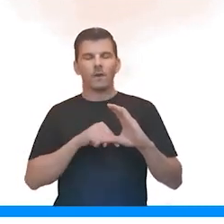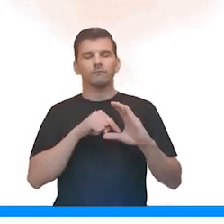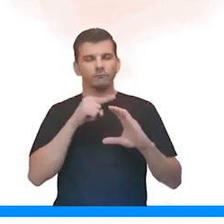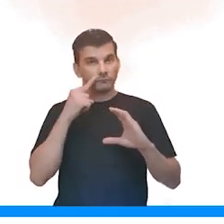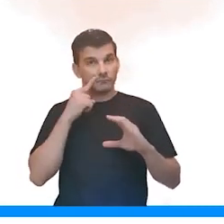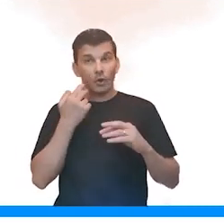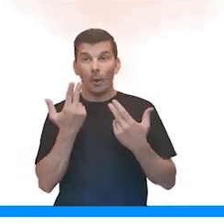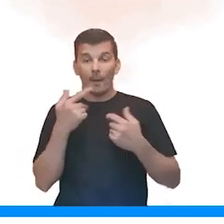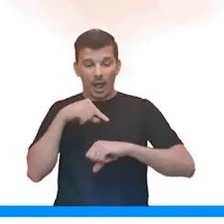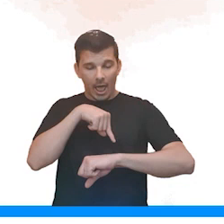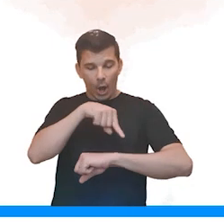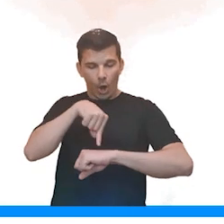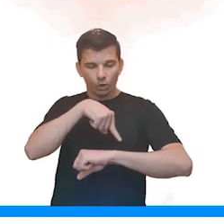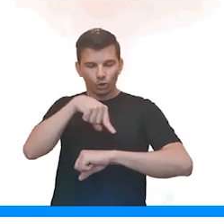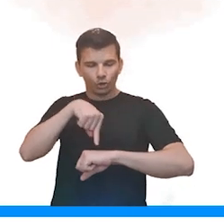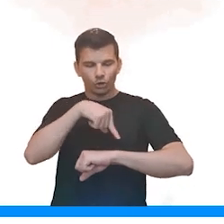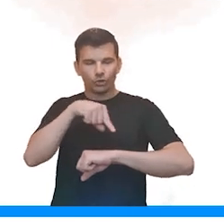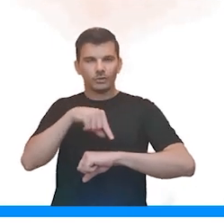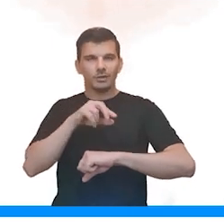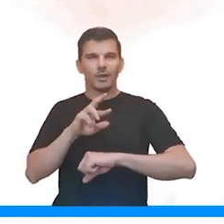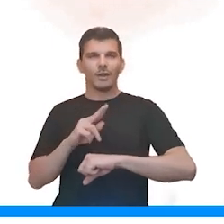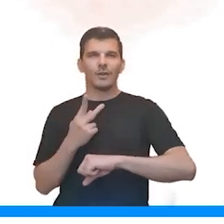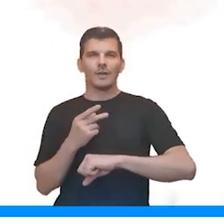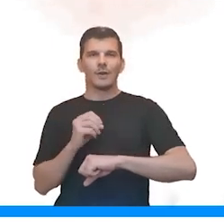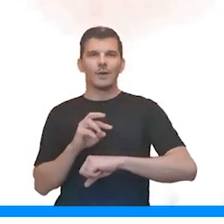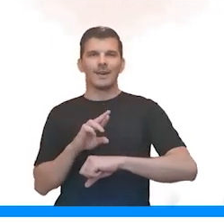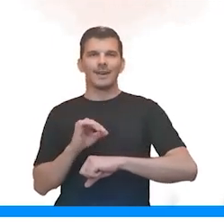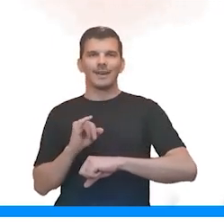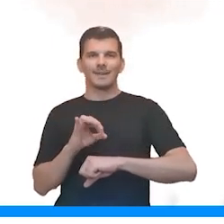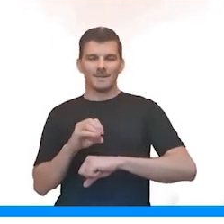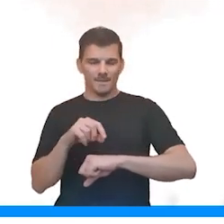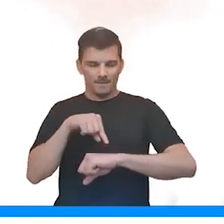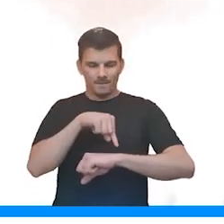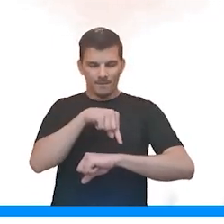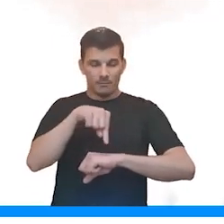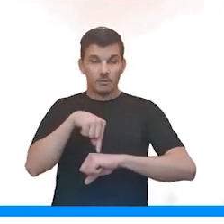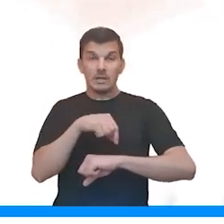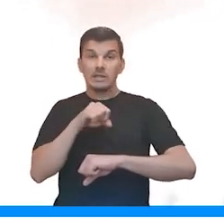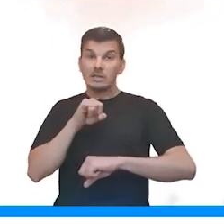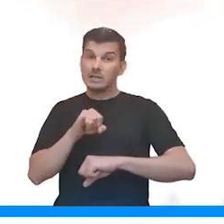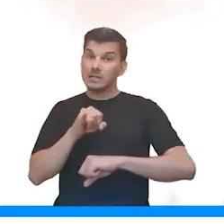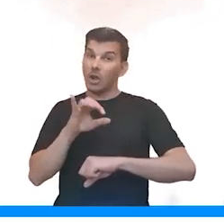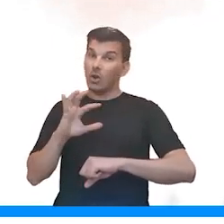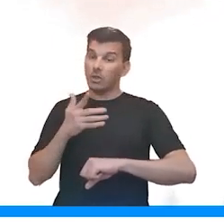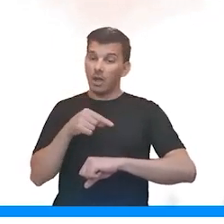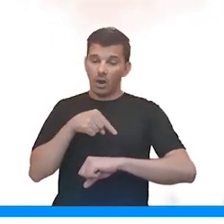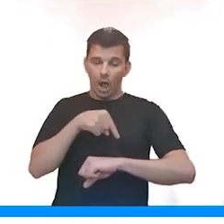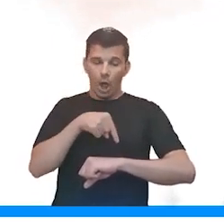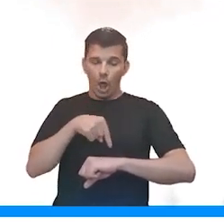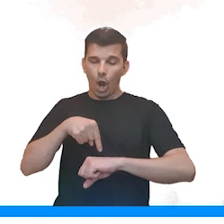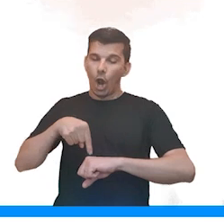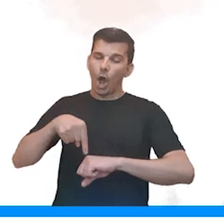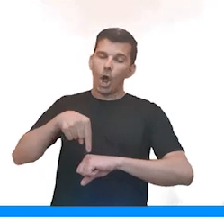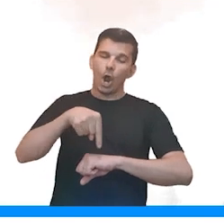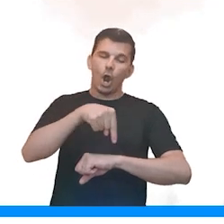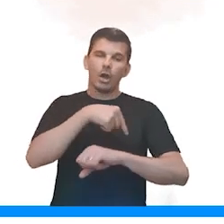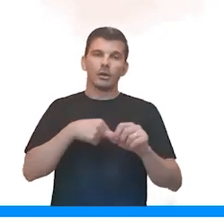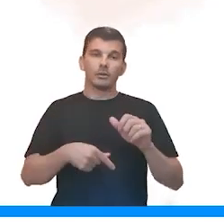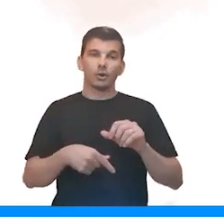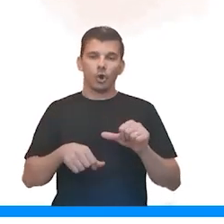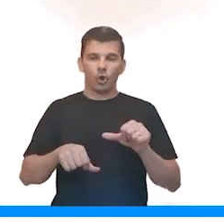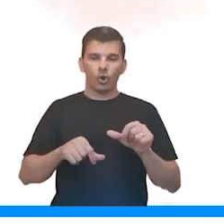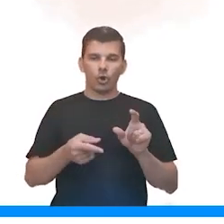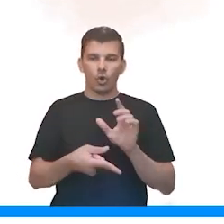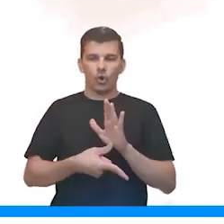C pro A, ó. Dá uma voltinha que fecha um relógio, né? Um reloginho, sentido horário. Agora, se a transformação